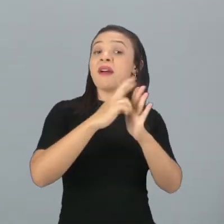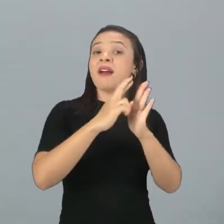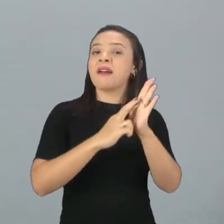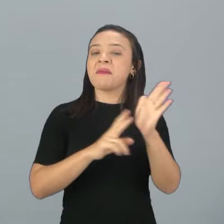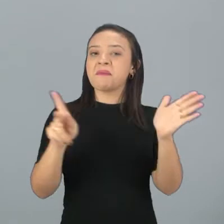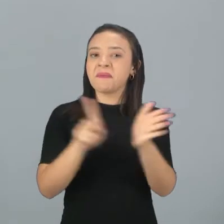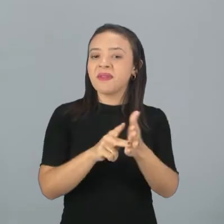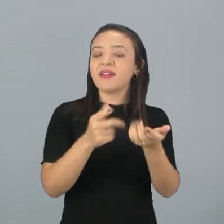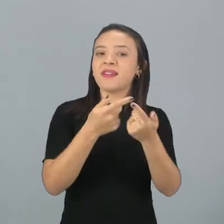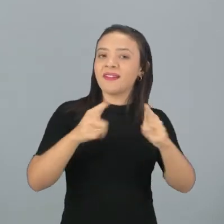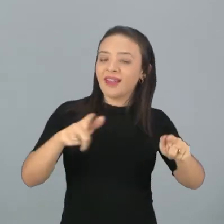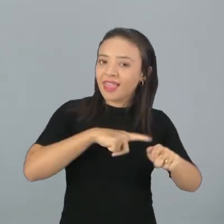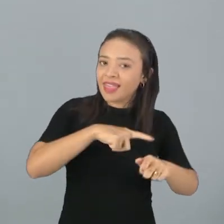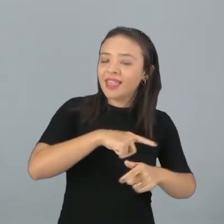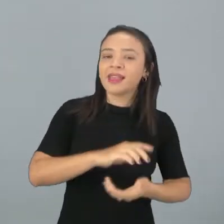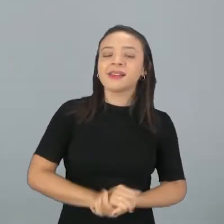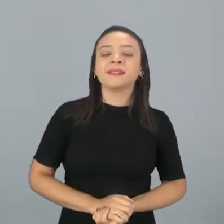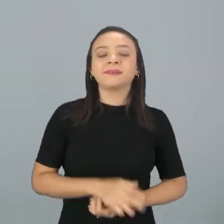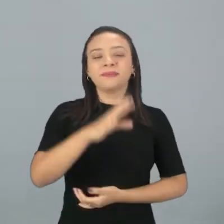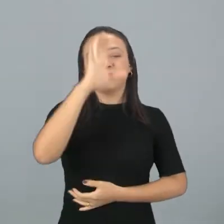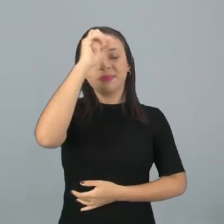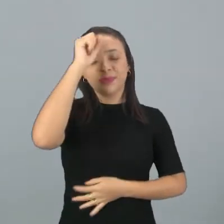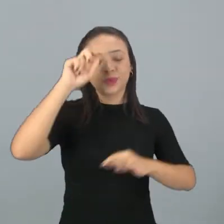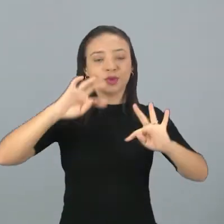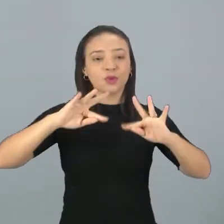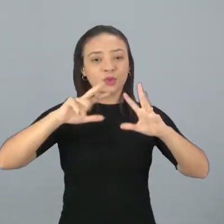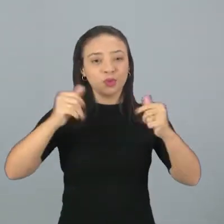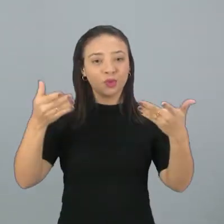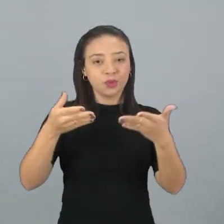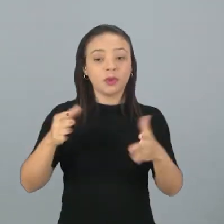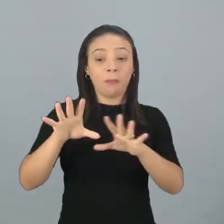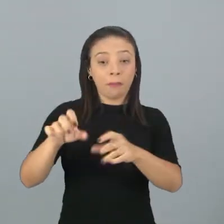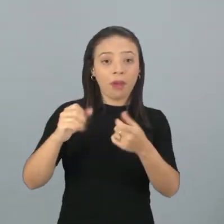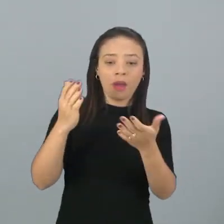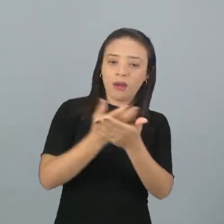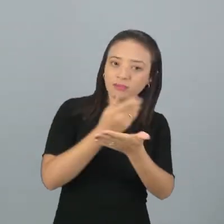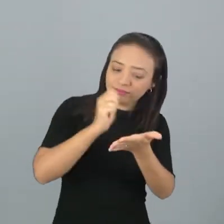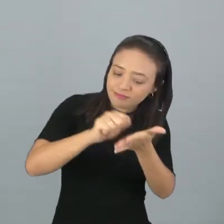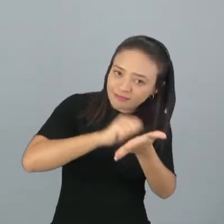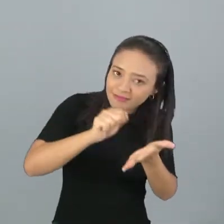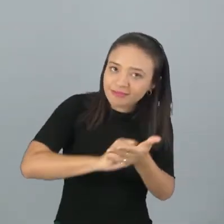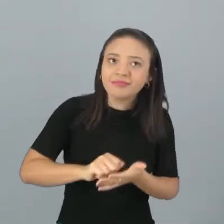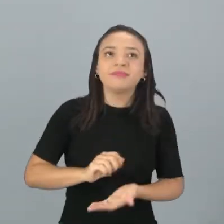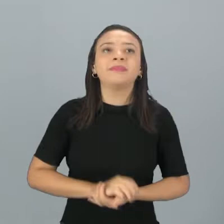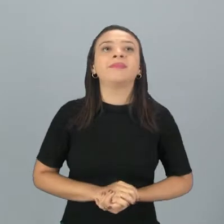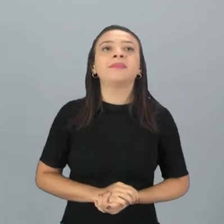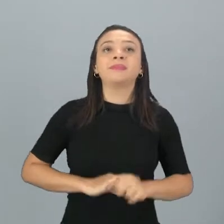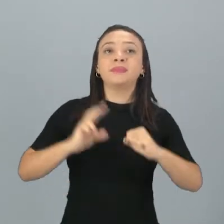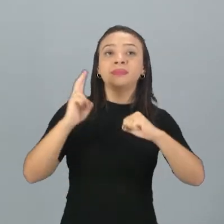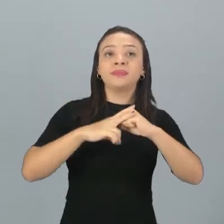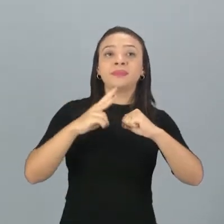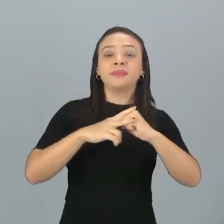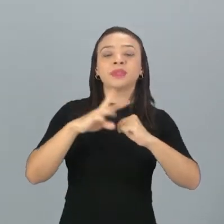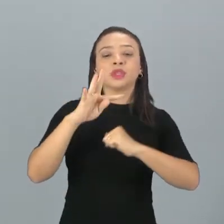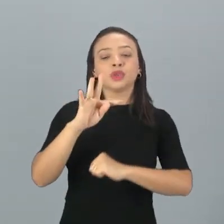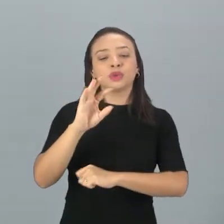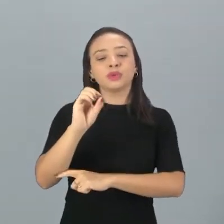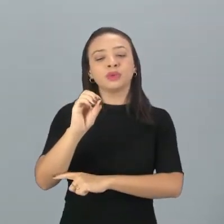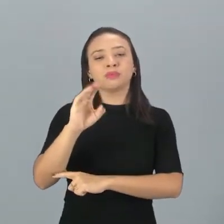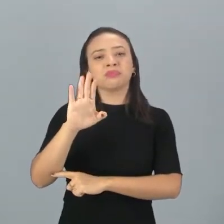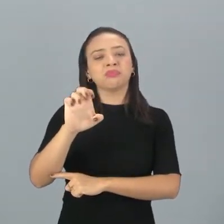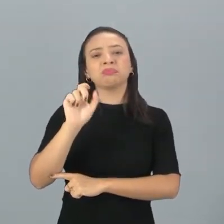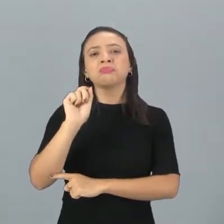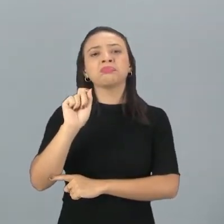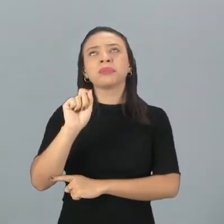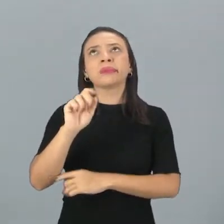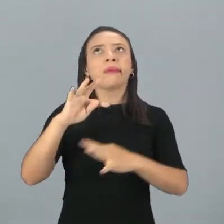envolvidas, vamos aprender tudinho hoje, ok? Então já peguem aí o material para fazer a anotação e vamos começar. Verb to be. O que é esse